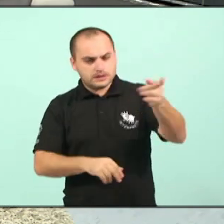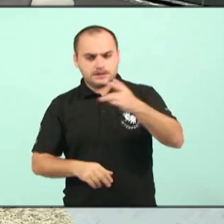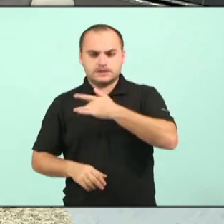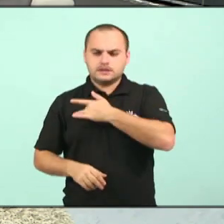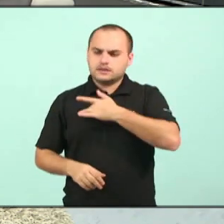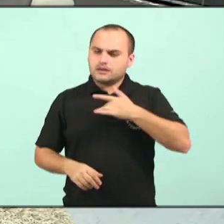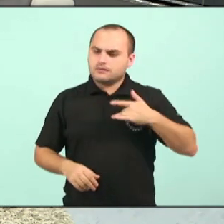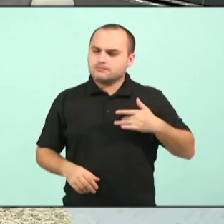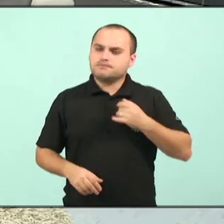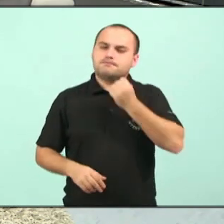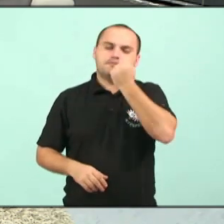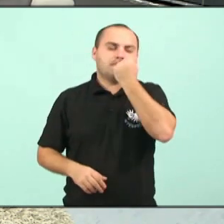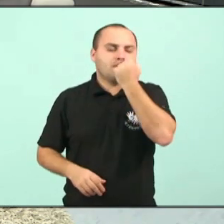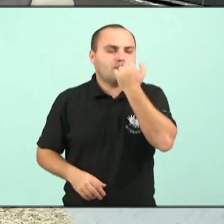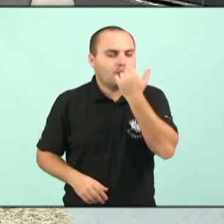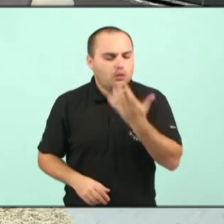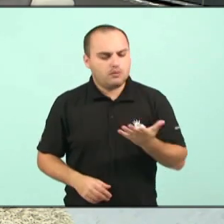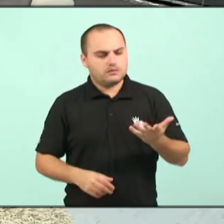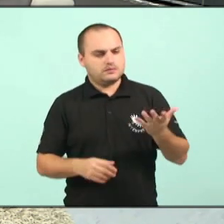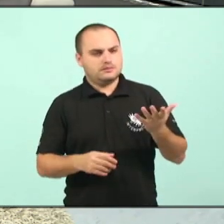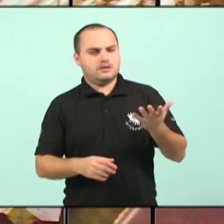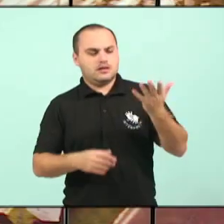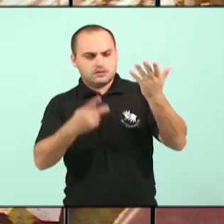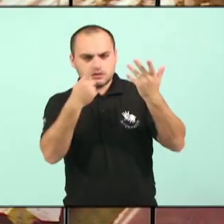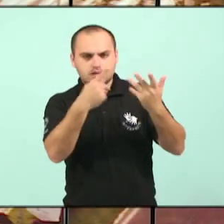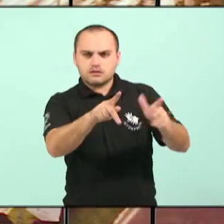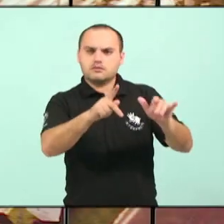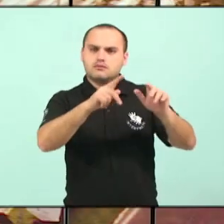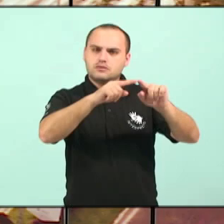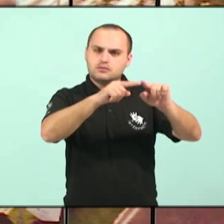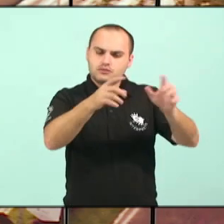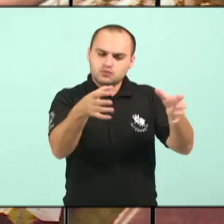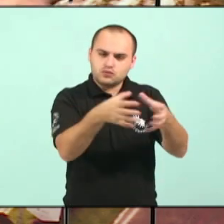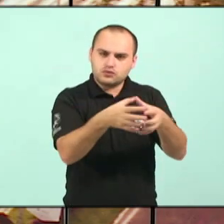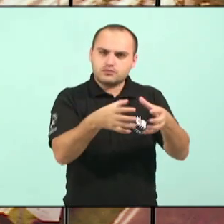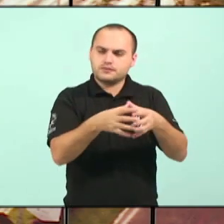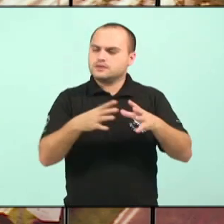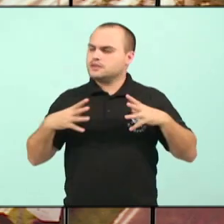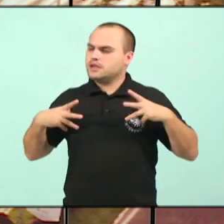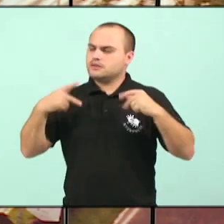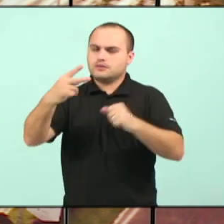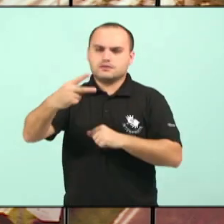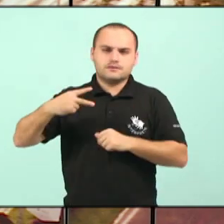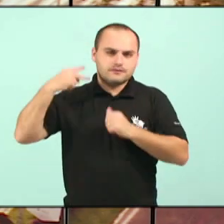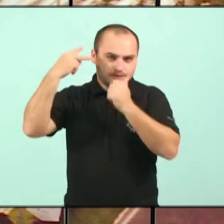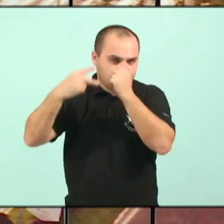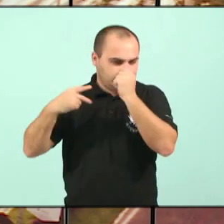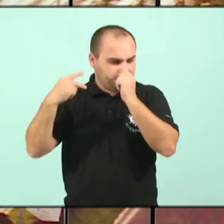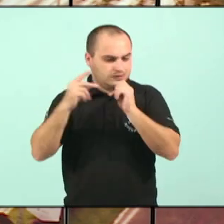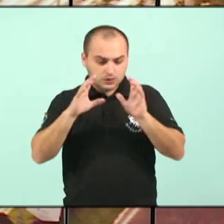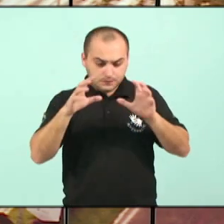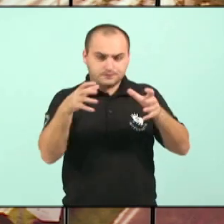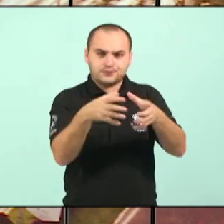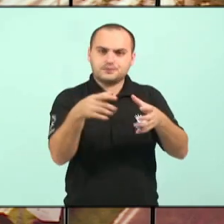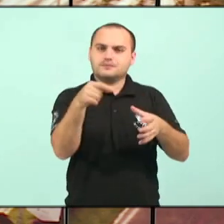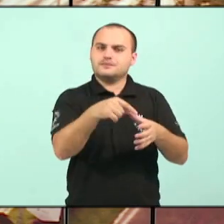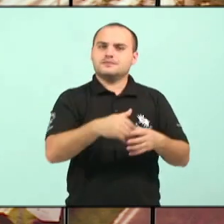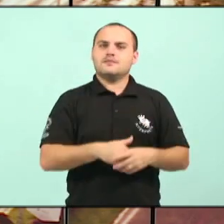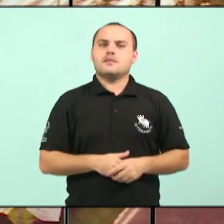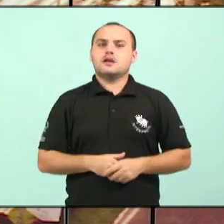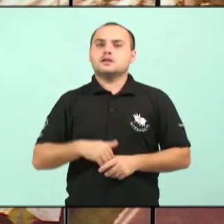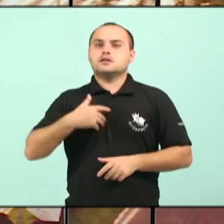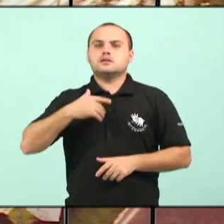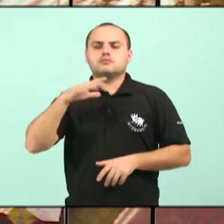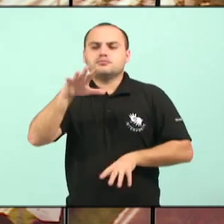lhe desejar muita saúde, a sua equipe, a todos os senhores vereadores irmanados nesta situação de